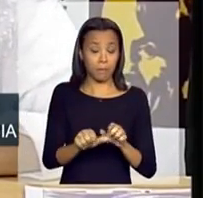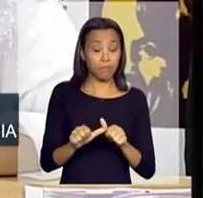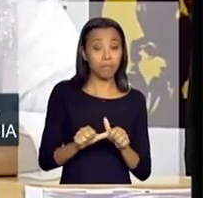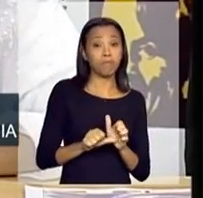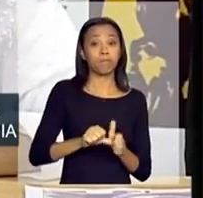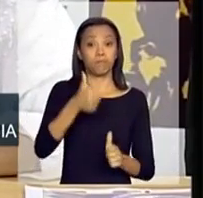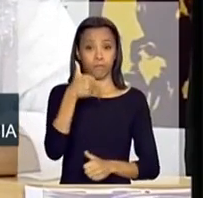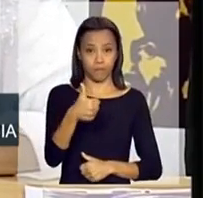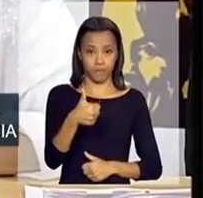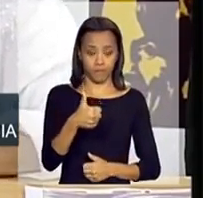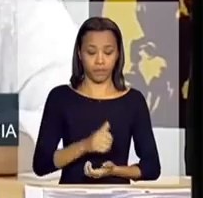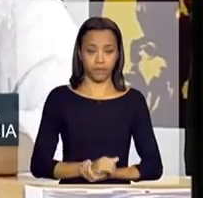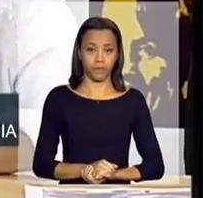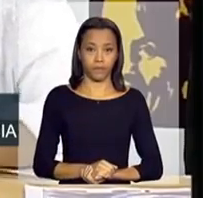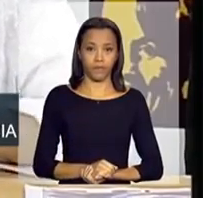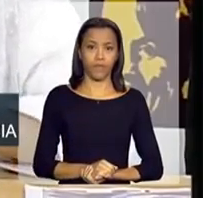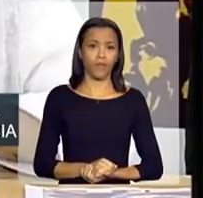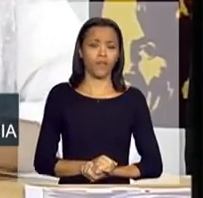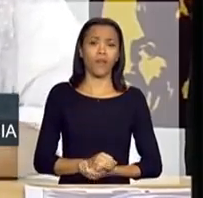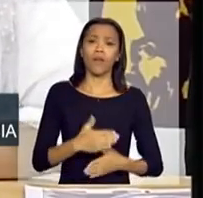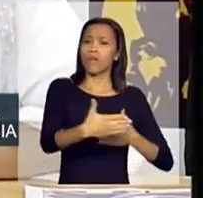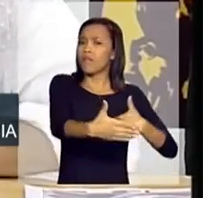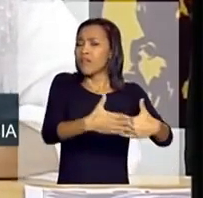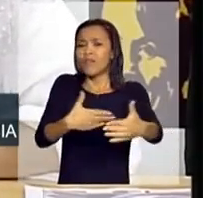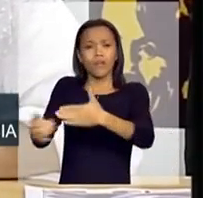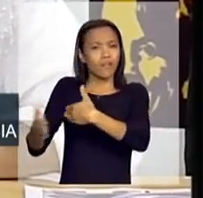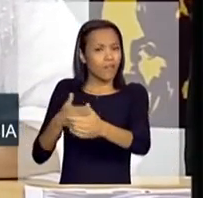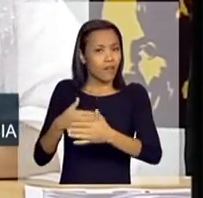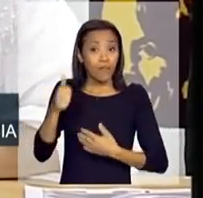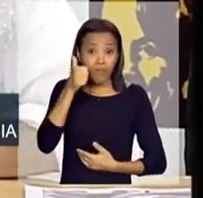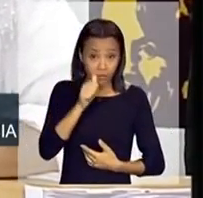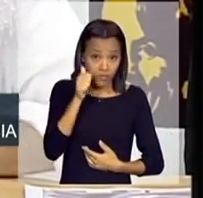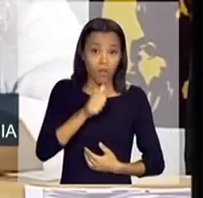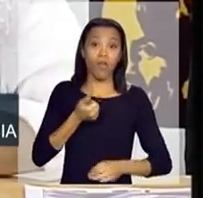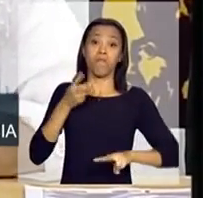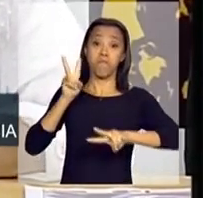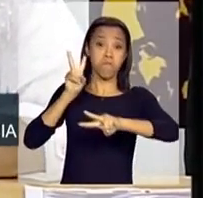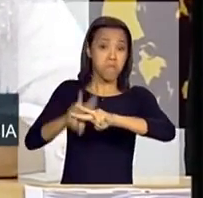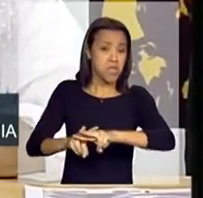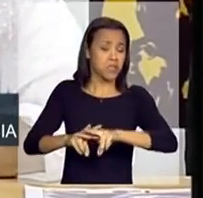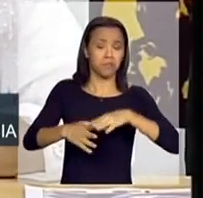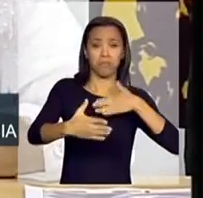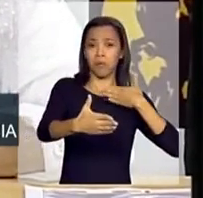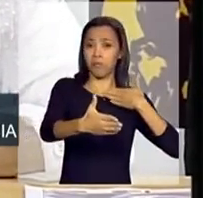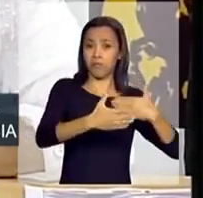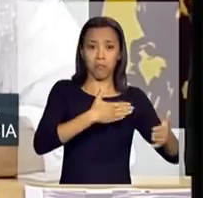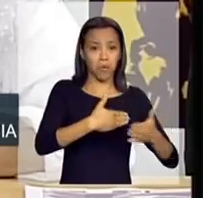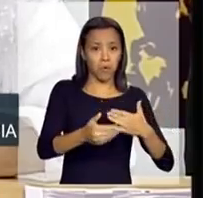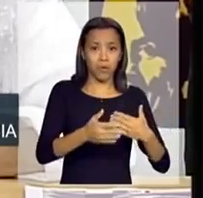Primeiro, é que qualquer mulher presa por qualquer